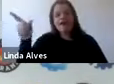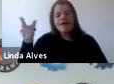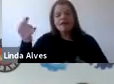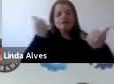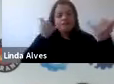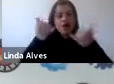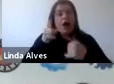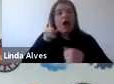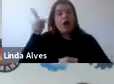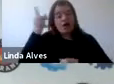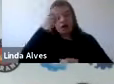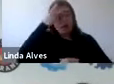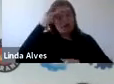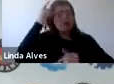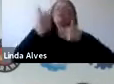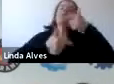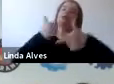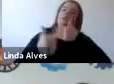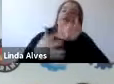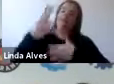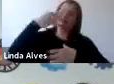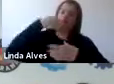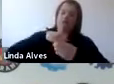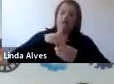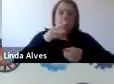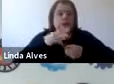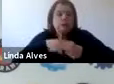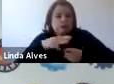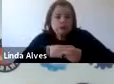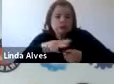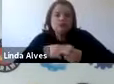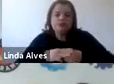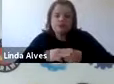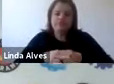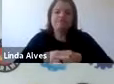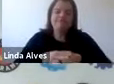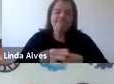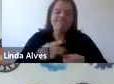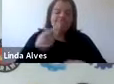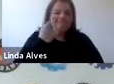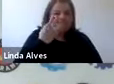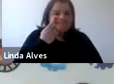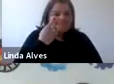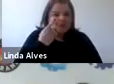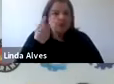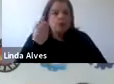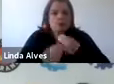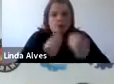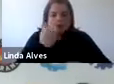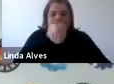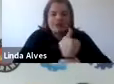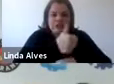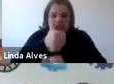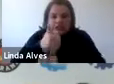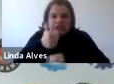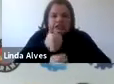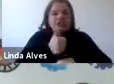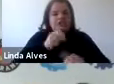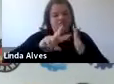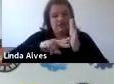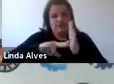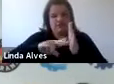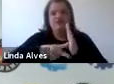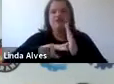da Volkswagen, ele coordena os trabalhadores, os nossos dirigentes lá dentro da fábrica, e vocês